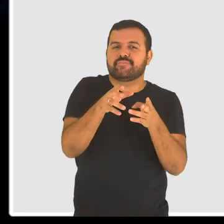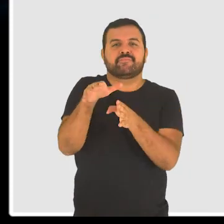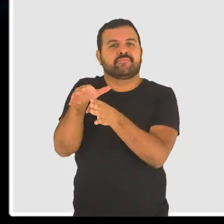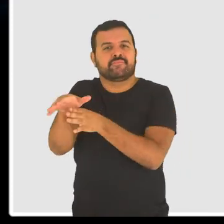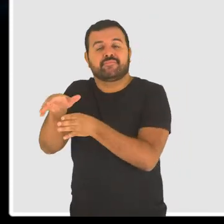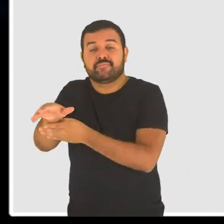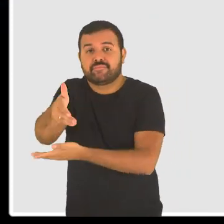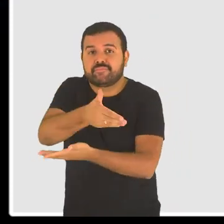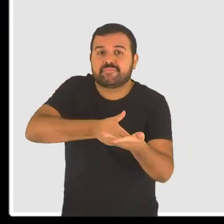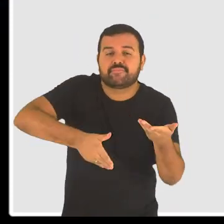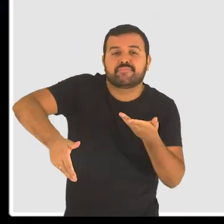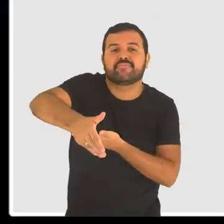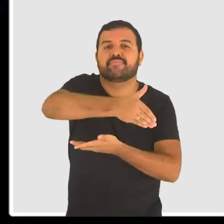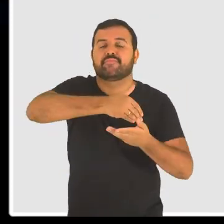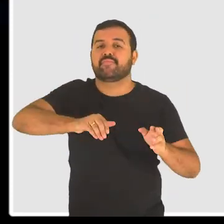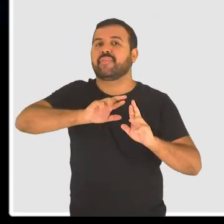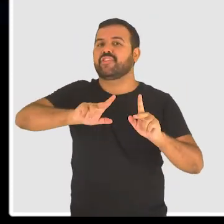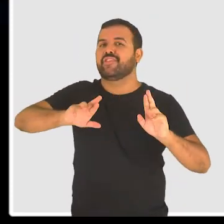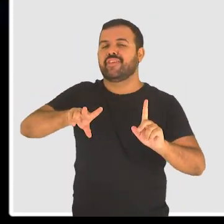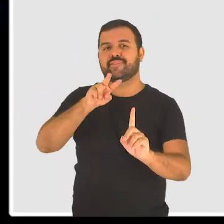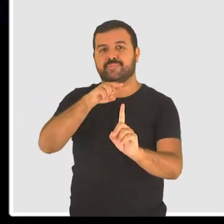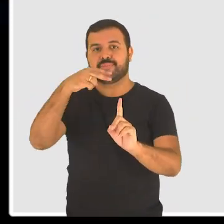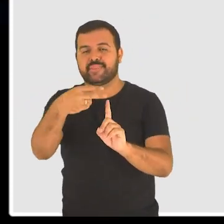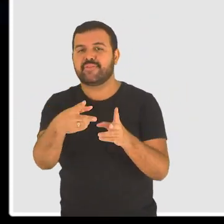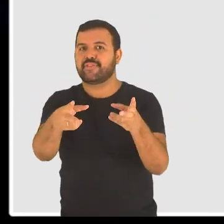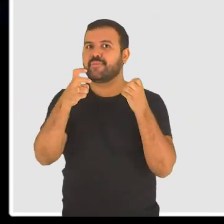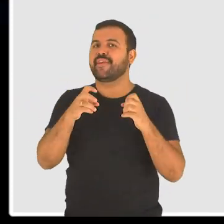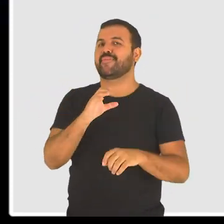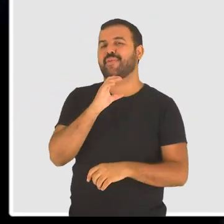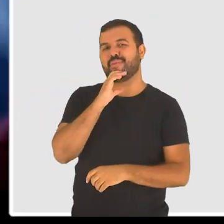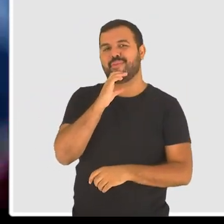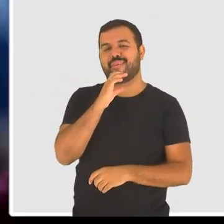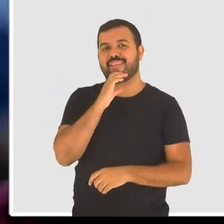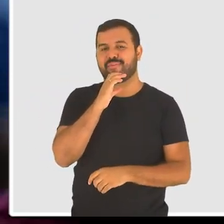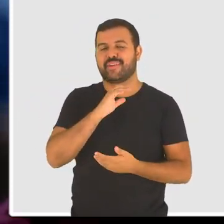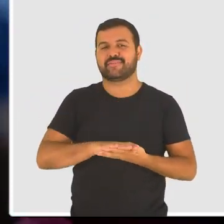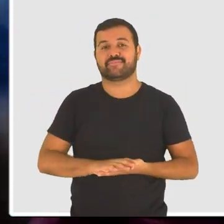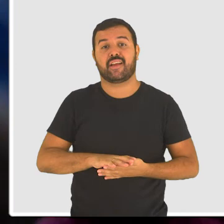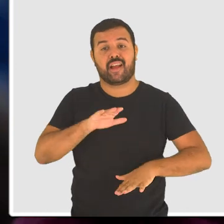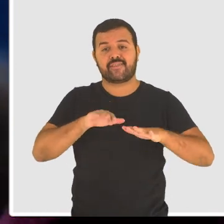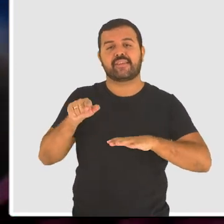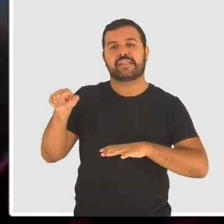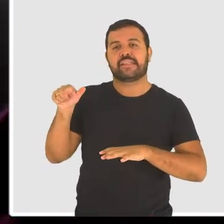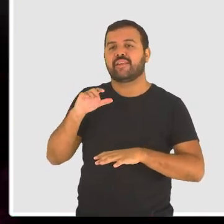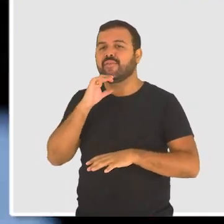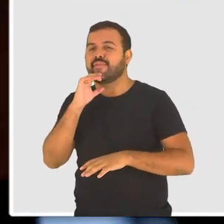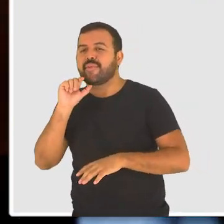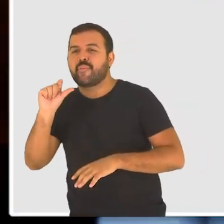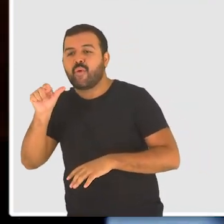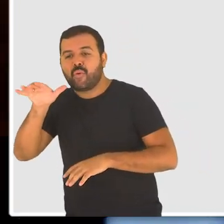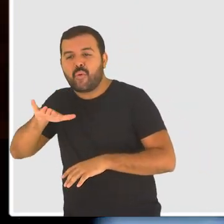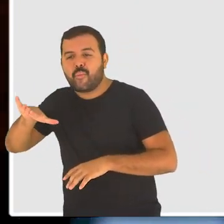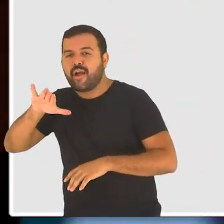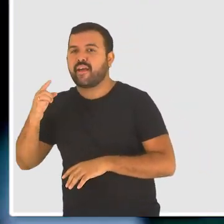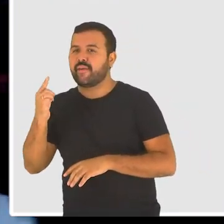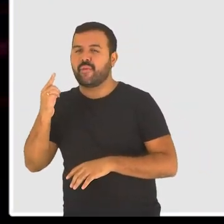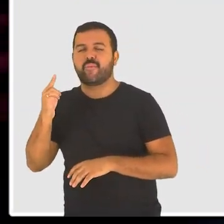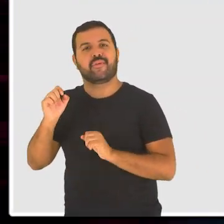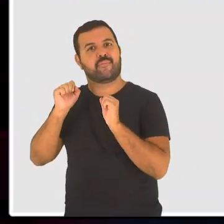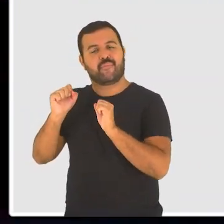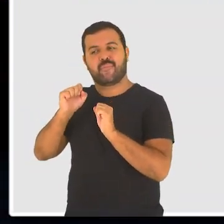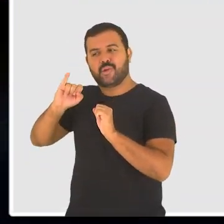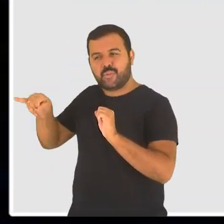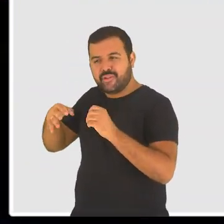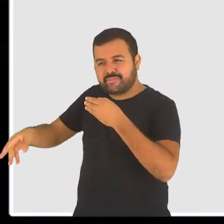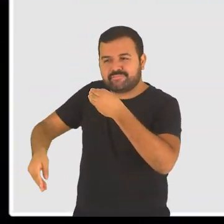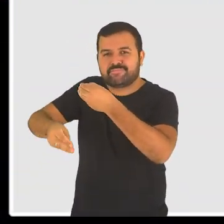posição de orquestrador de diferentes modos de ver, inclusive aquele que ele não domine,